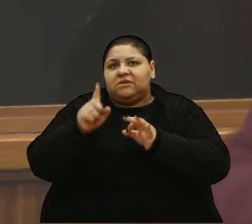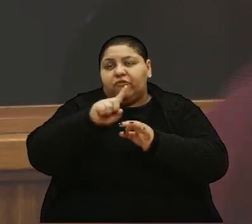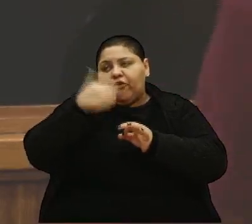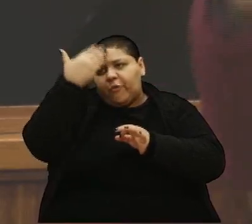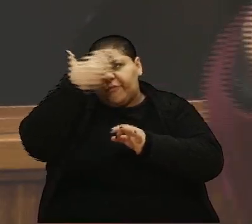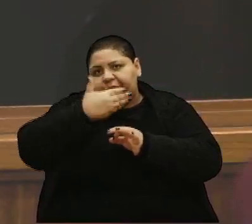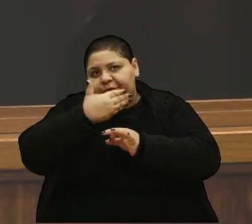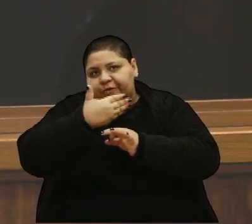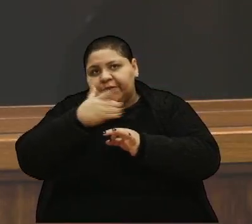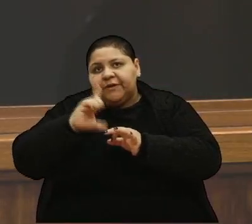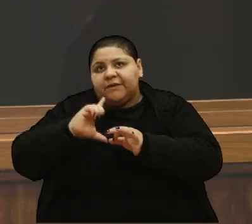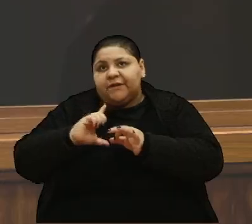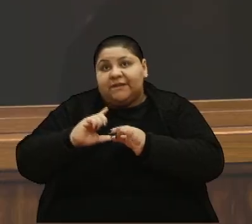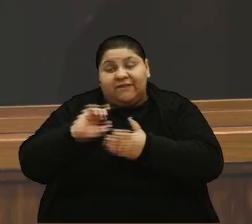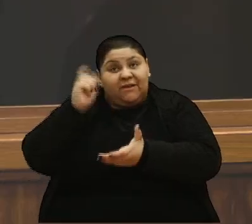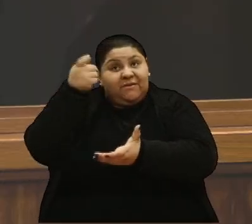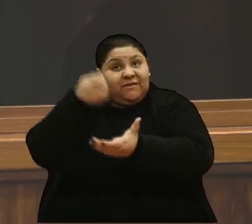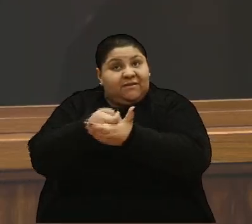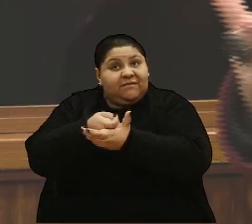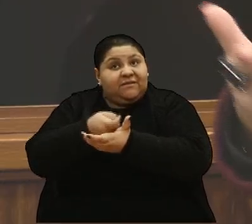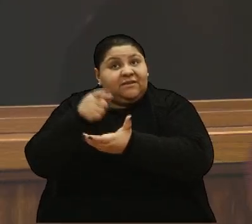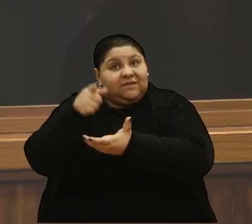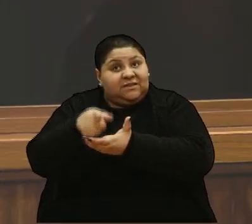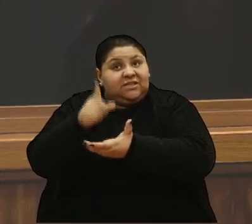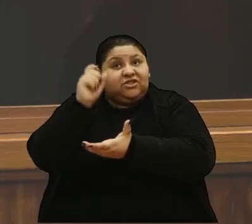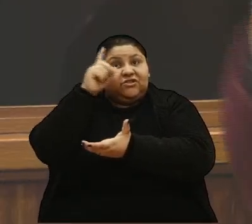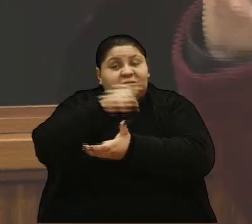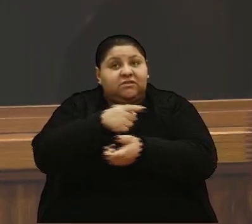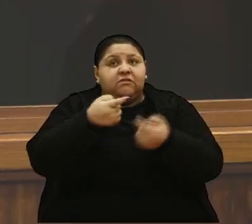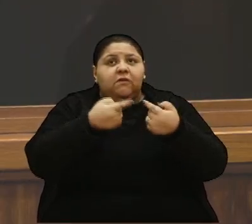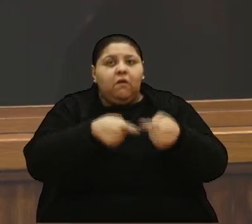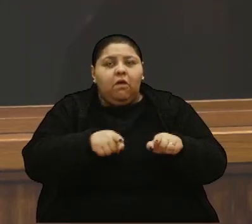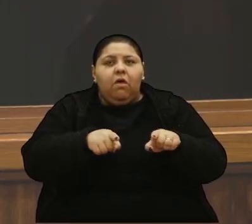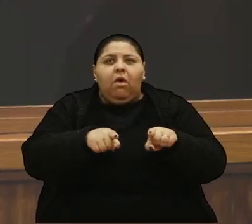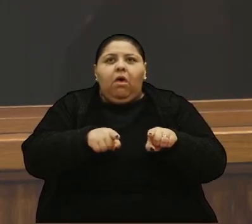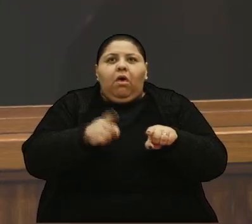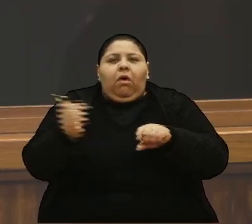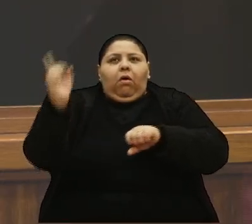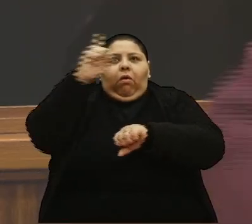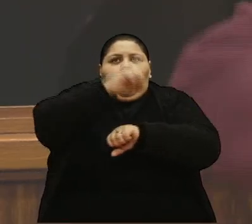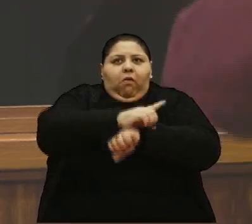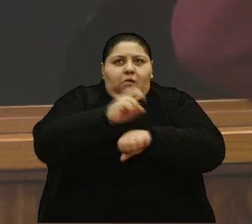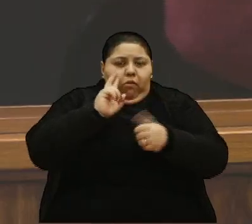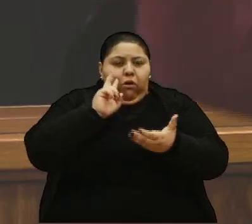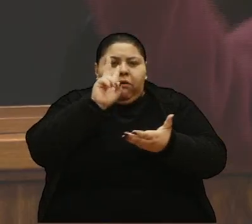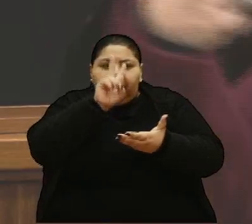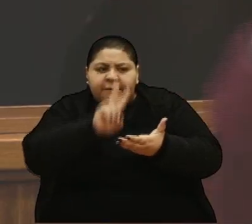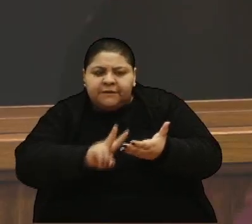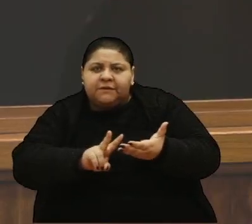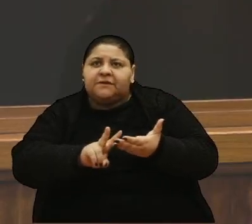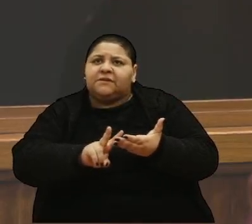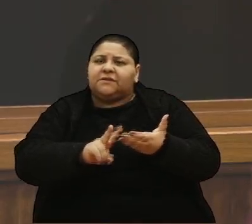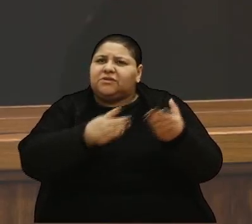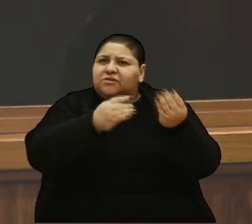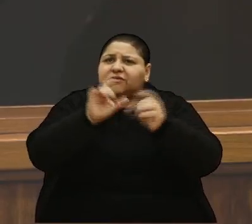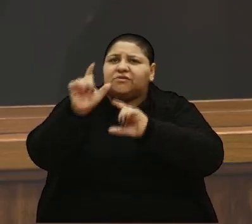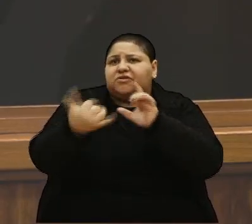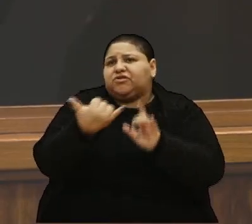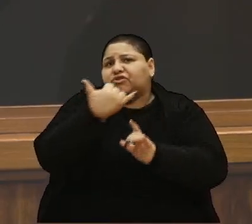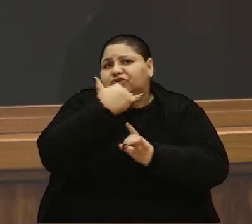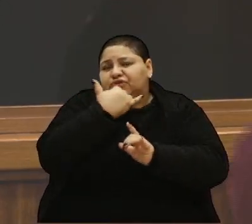comprovado, ela teve que pagar um dano, que isso é raríssimo, mas na mesmo dia eu olhei, a grande maioria,